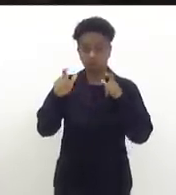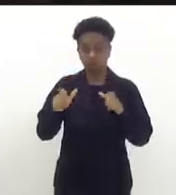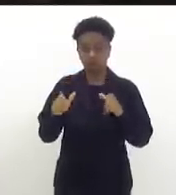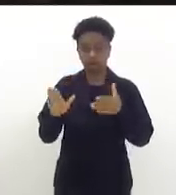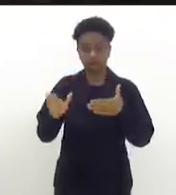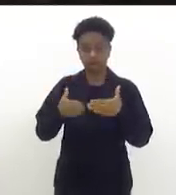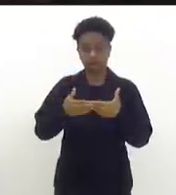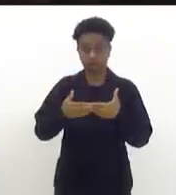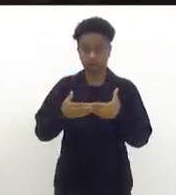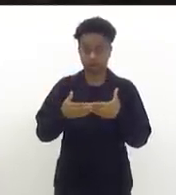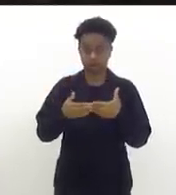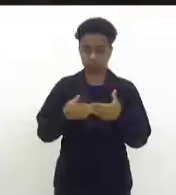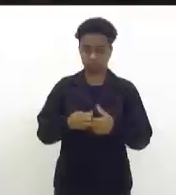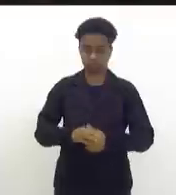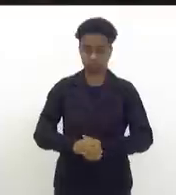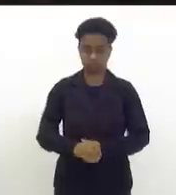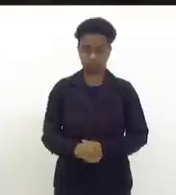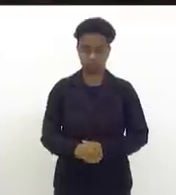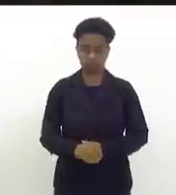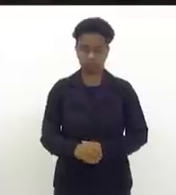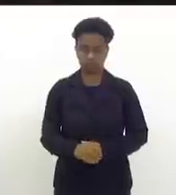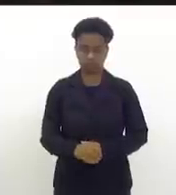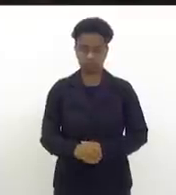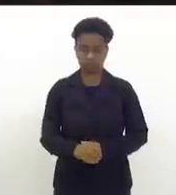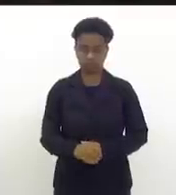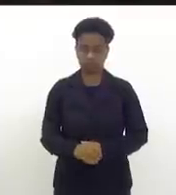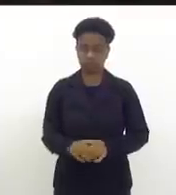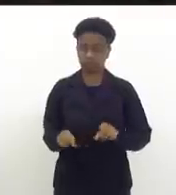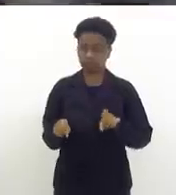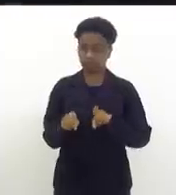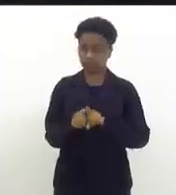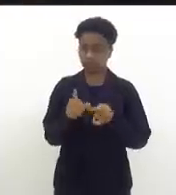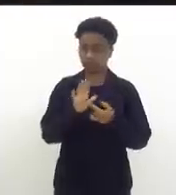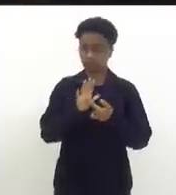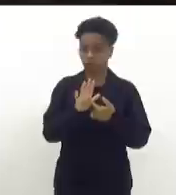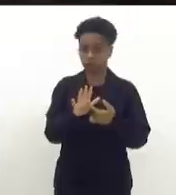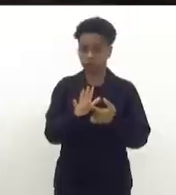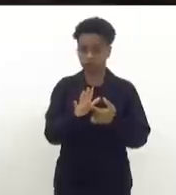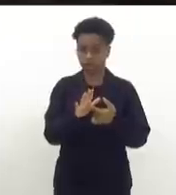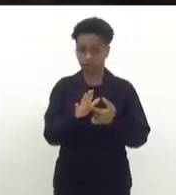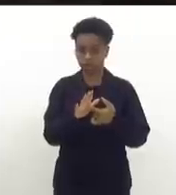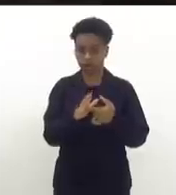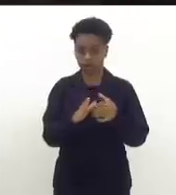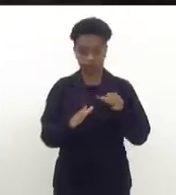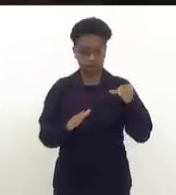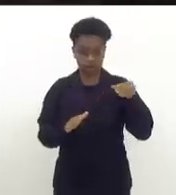fechados e colocar nos maços de cigarro